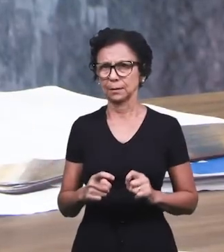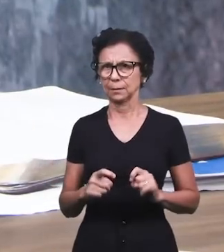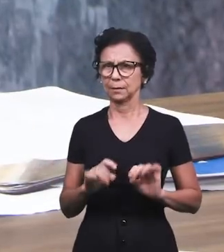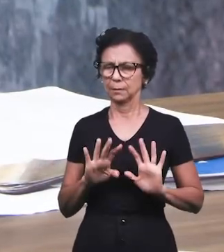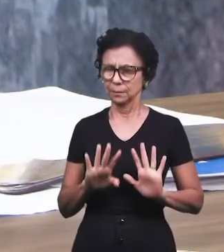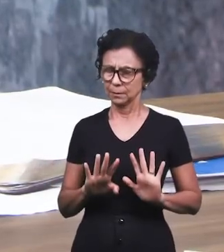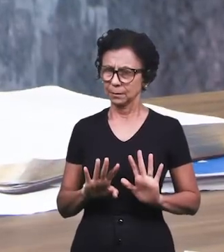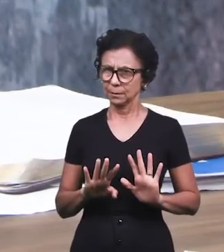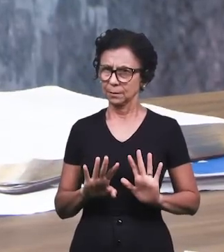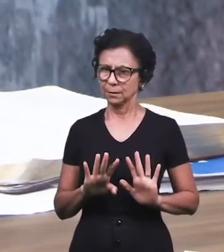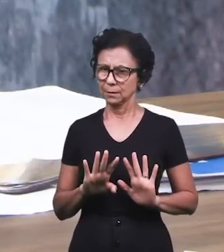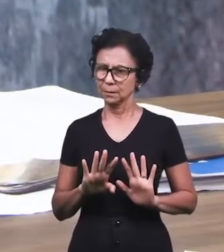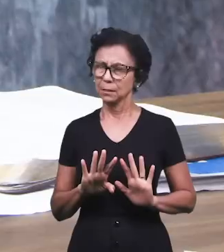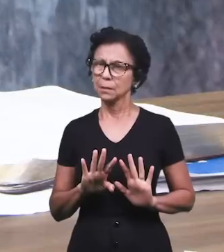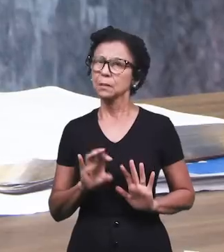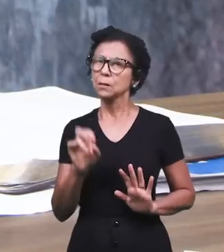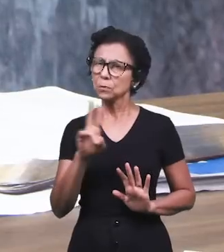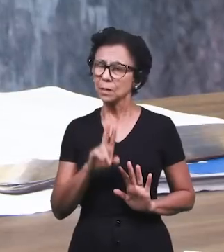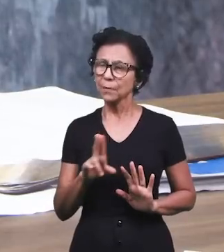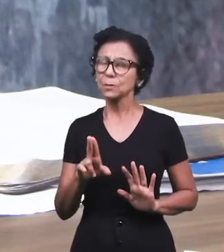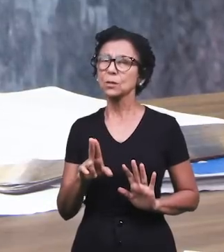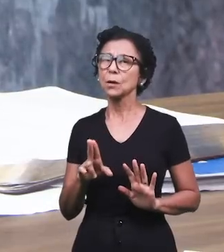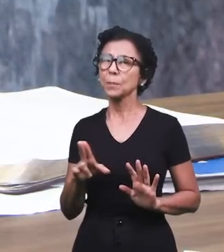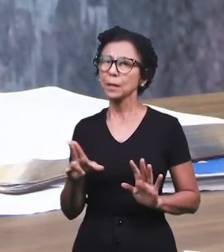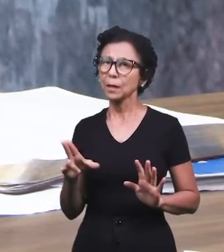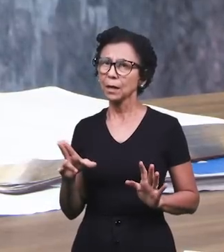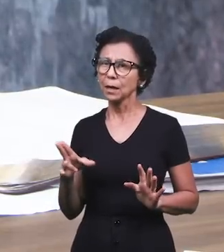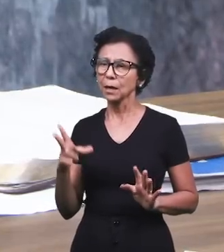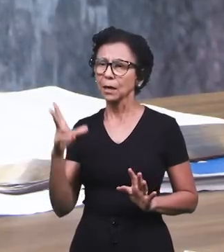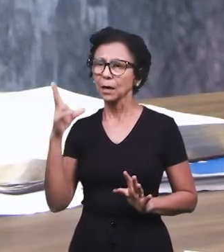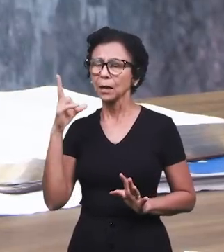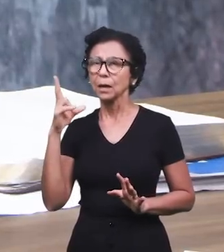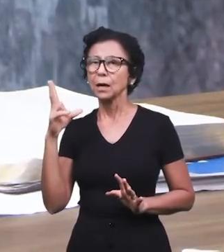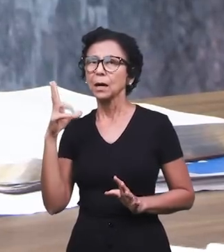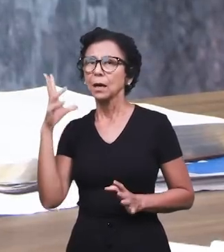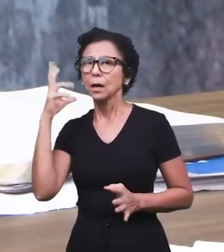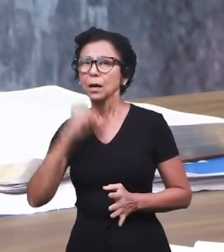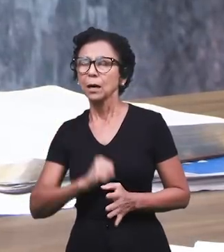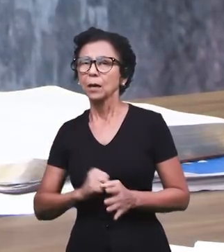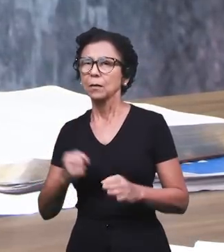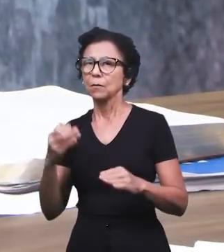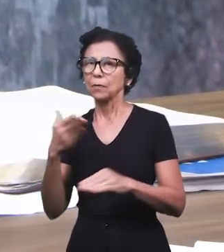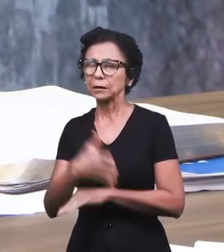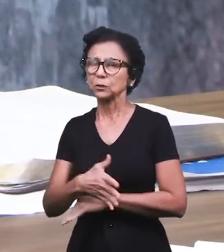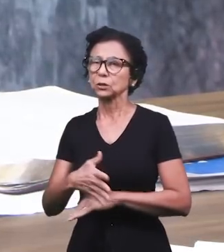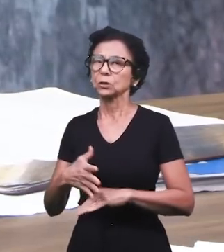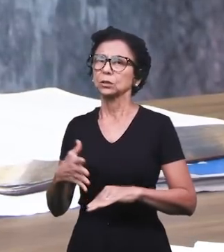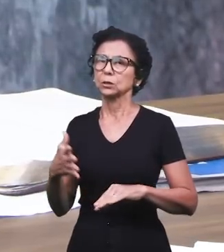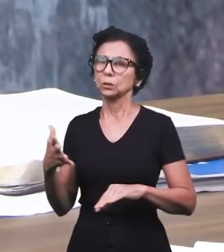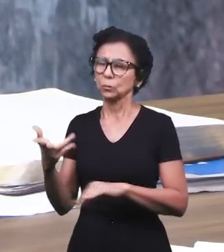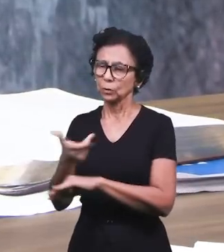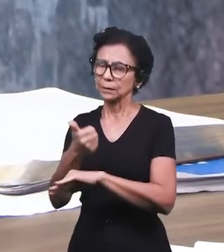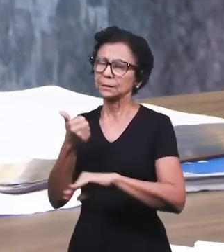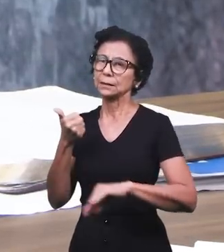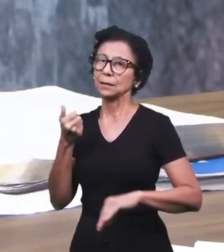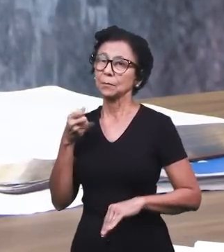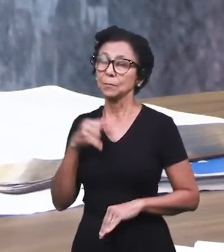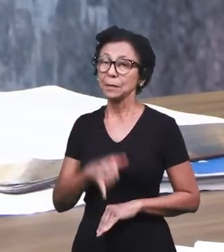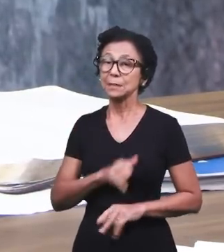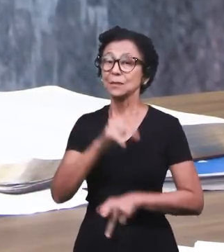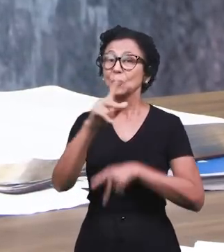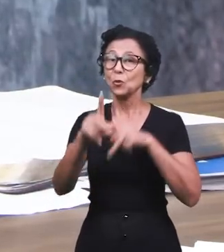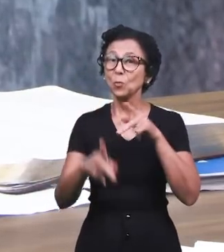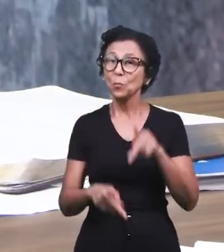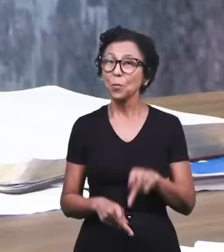usavam para conquistar, para dominar, mas se aquele povo aceitasse pagar impostos, aceitasse, né, adorar os Césares,